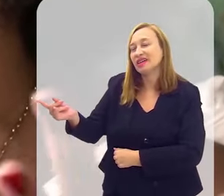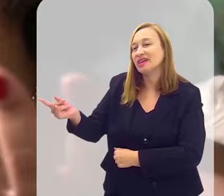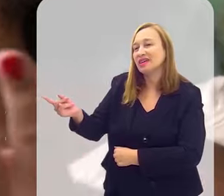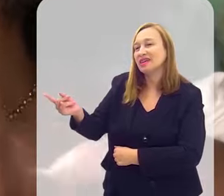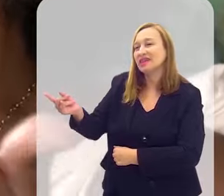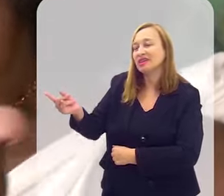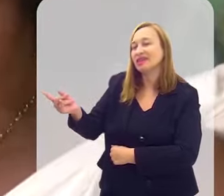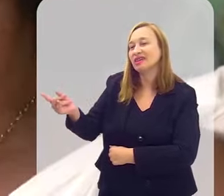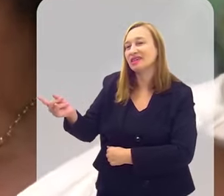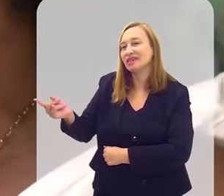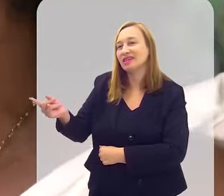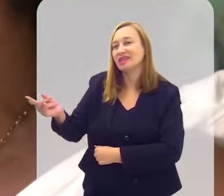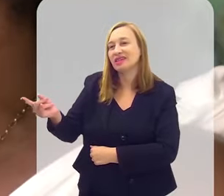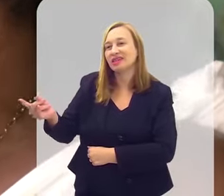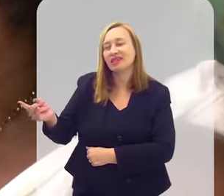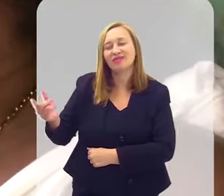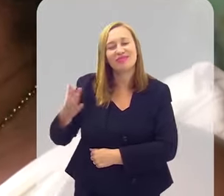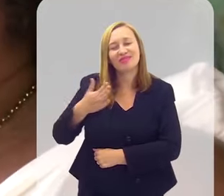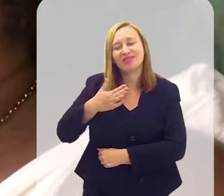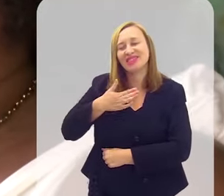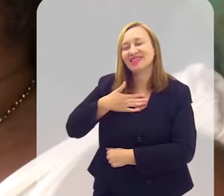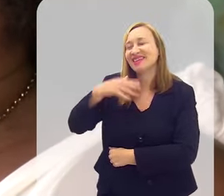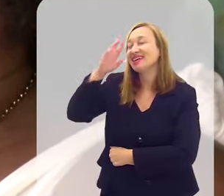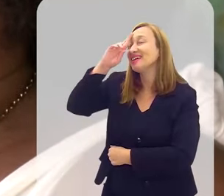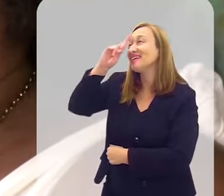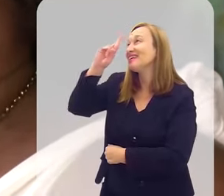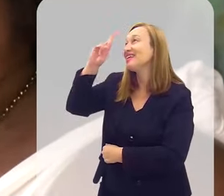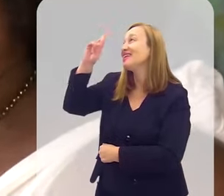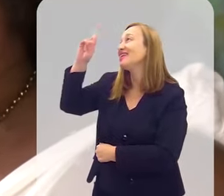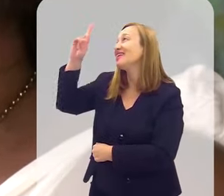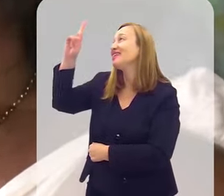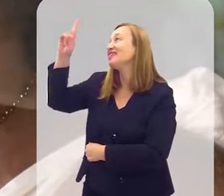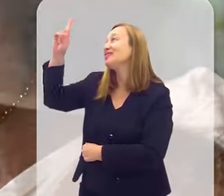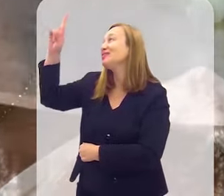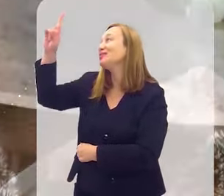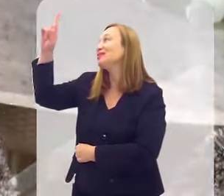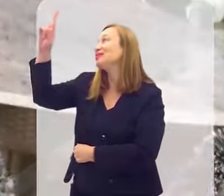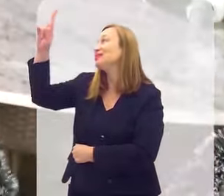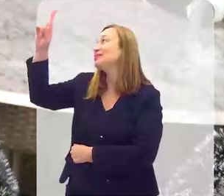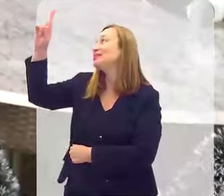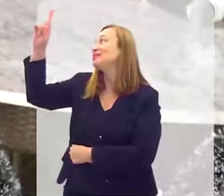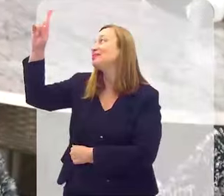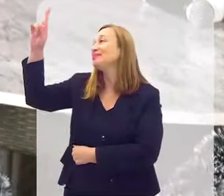sempre para sempre Ó meu Deus